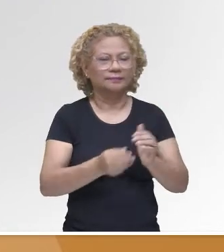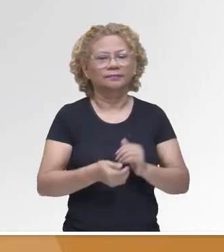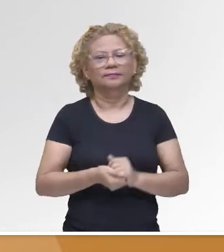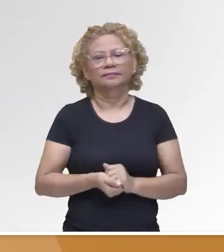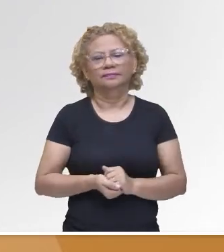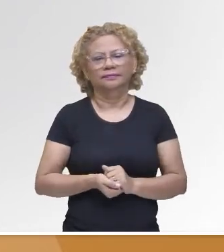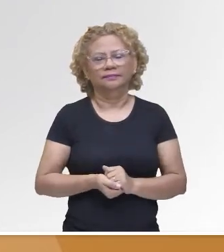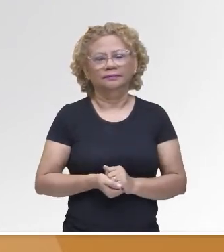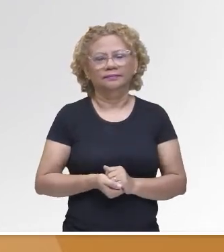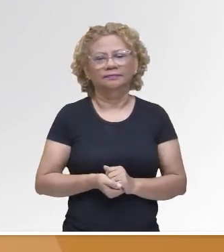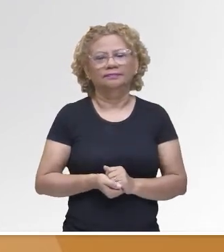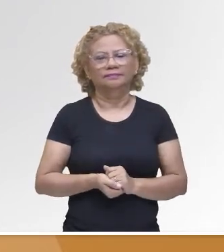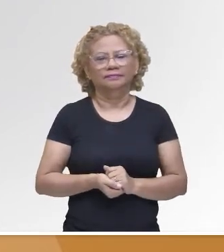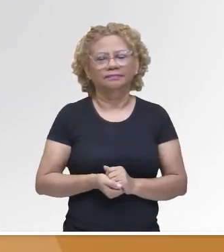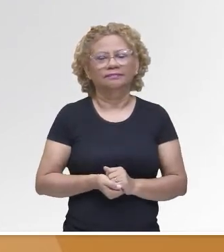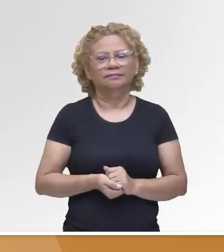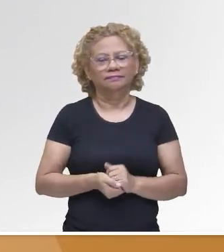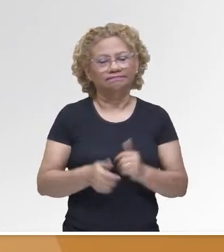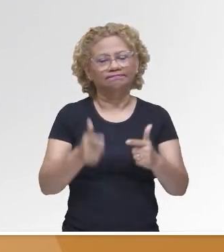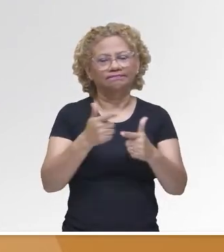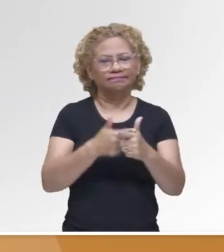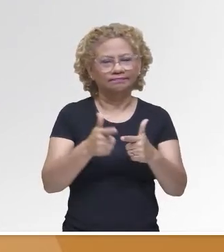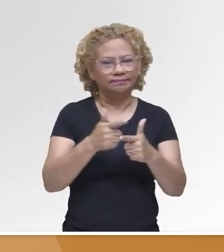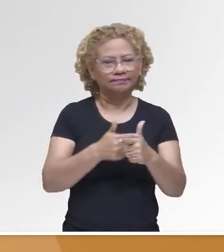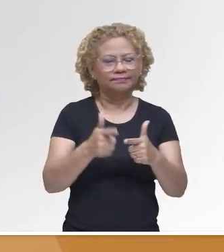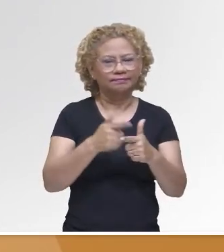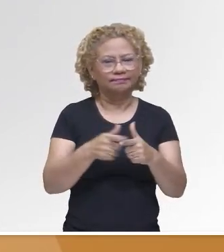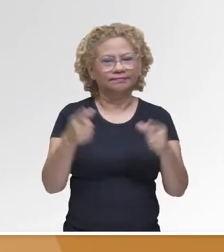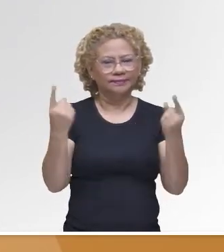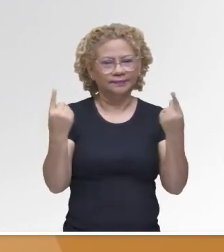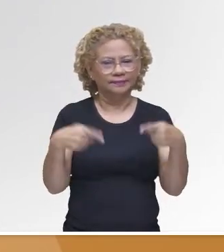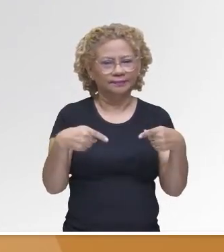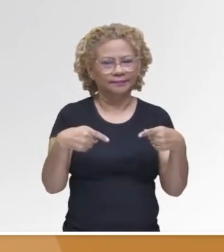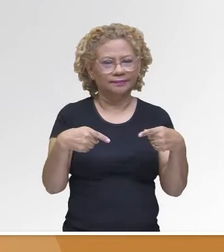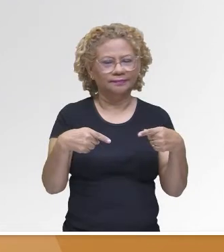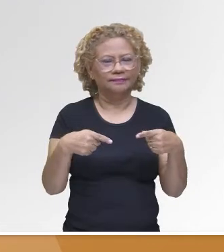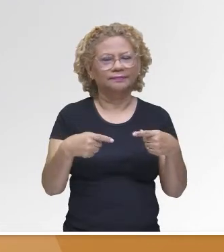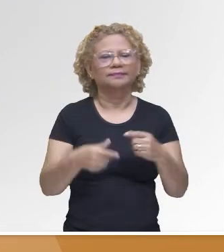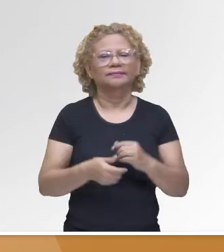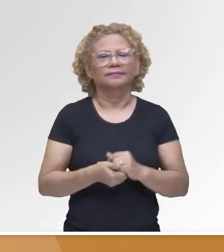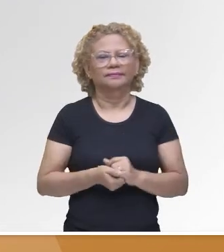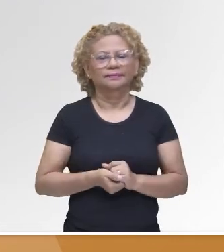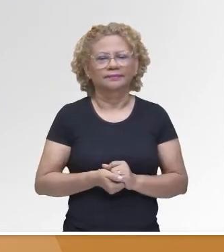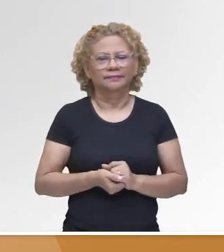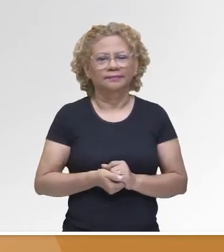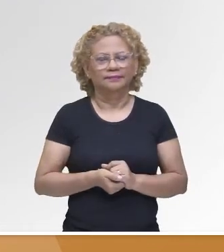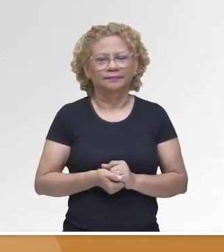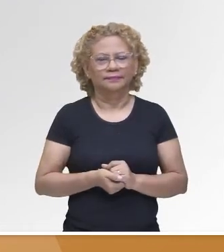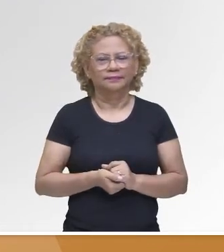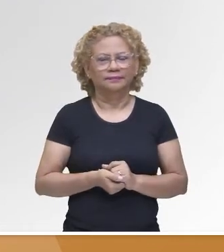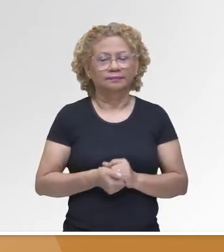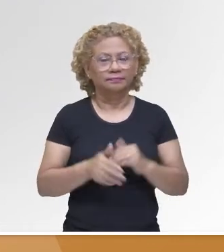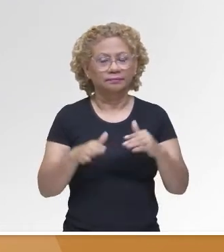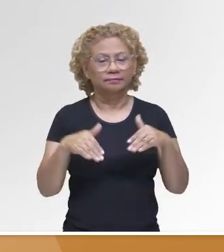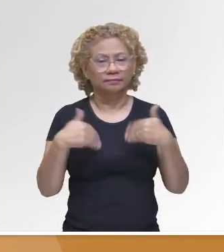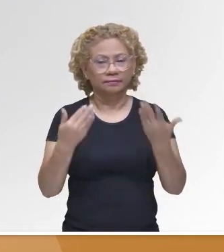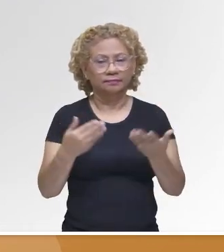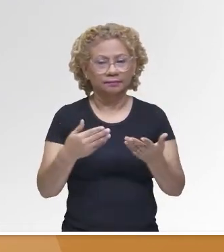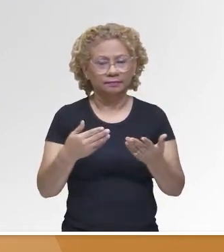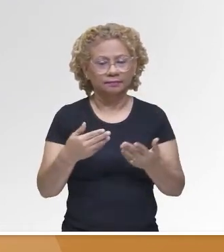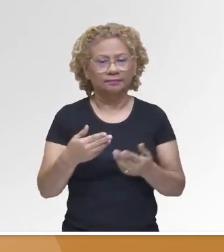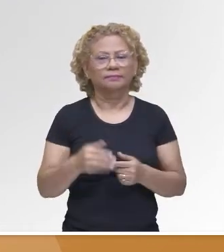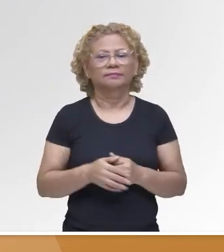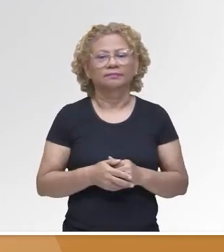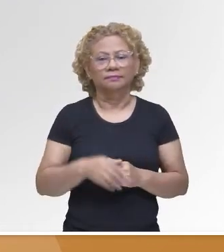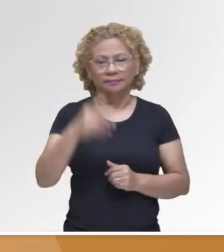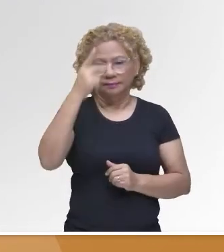com o problema que o desafia, né? Então, nós, seres humanos, nós estamos